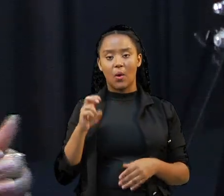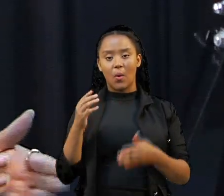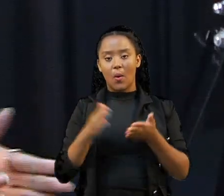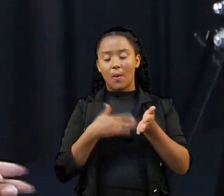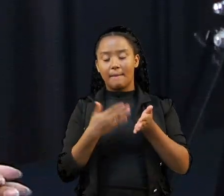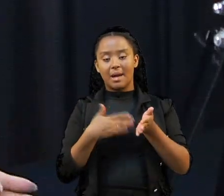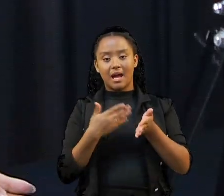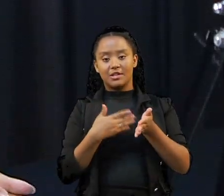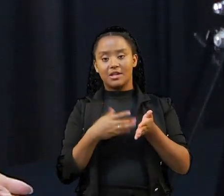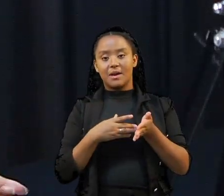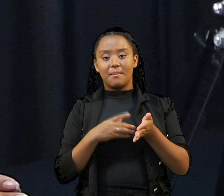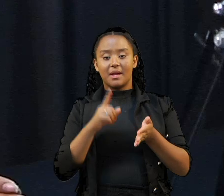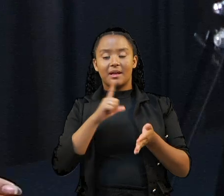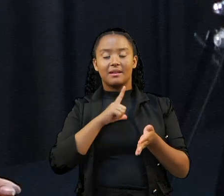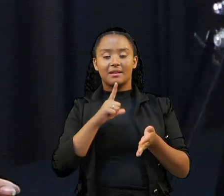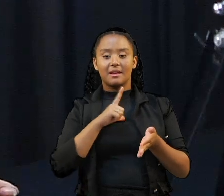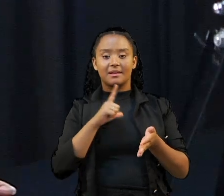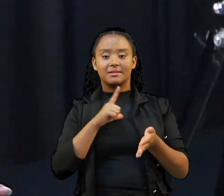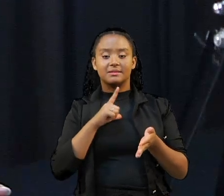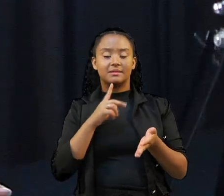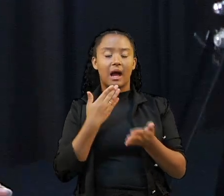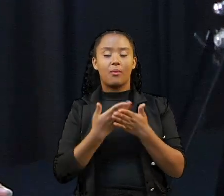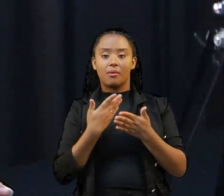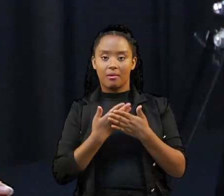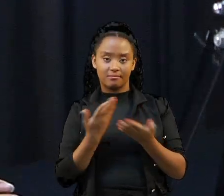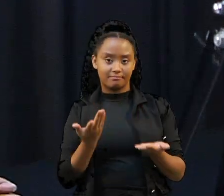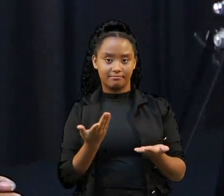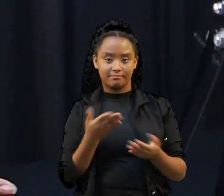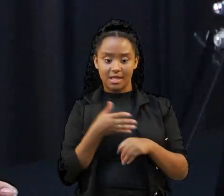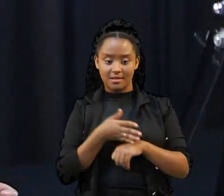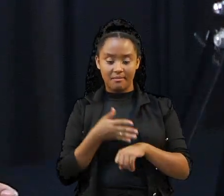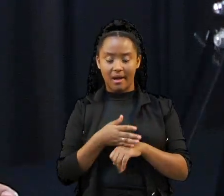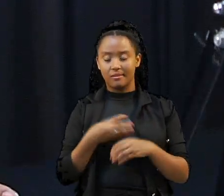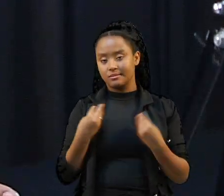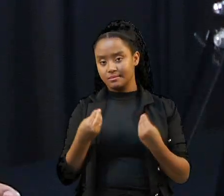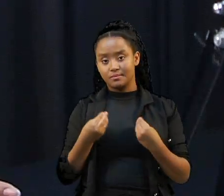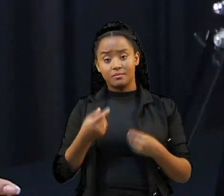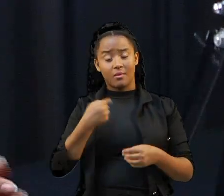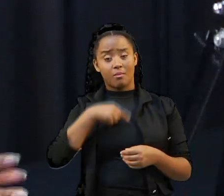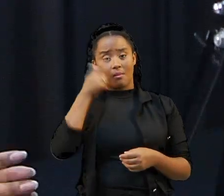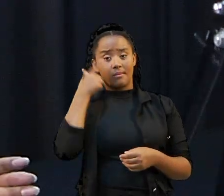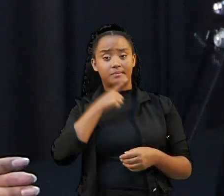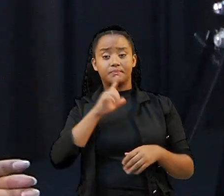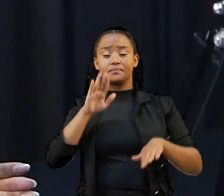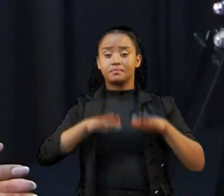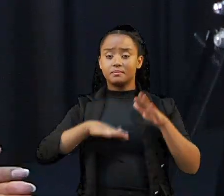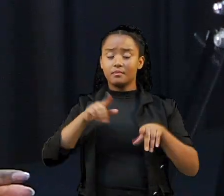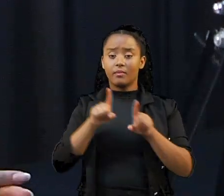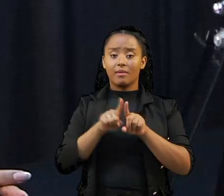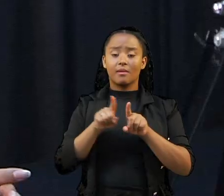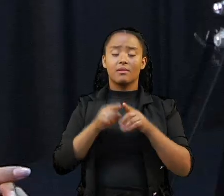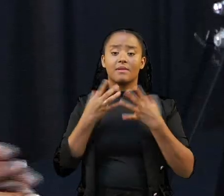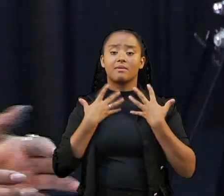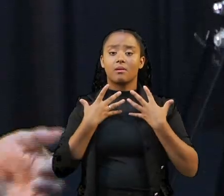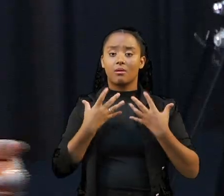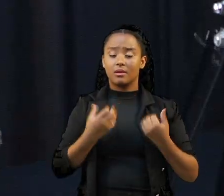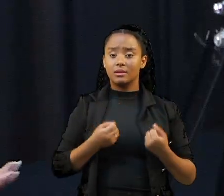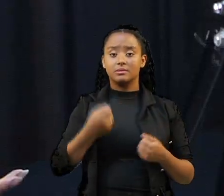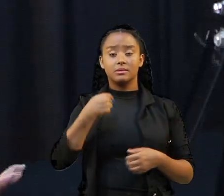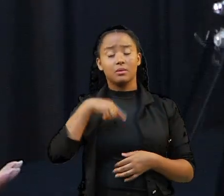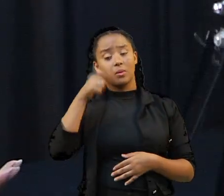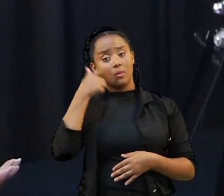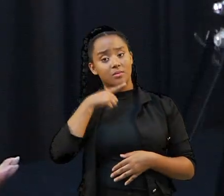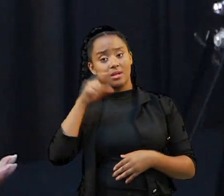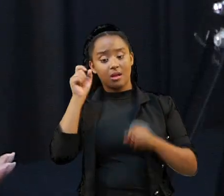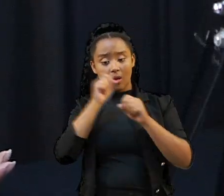também, e não encaixava, não conseguia estudar. E tinha vezes também que eu estava tão cansada dessa rotina que eu não conseguia acordar